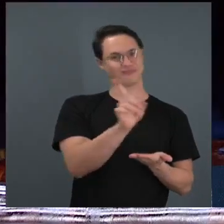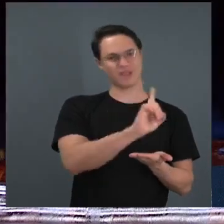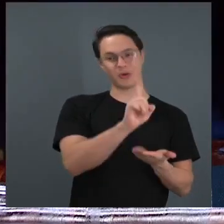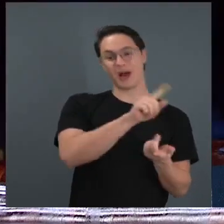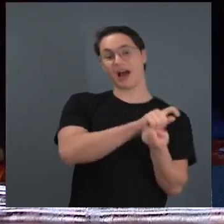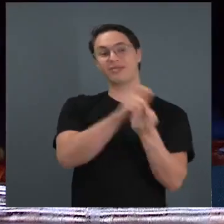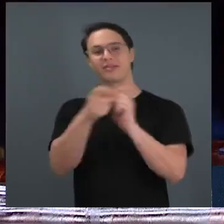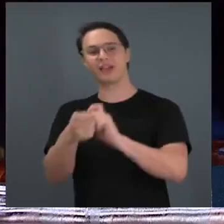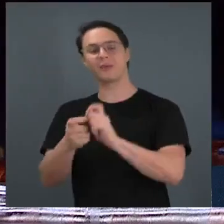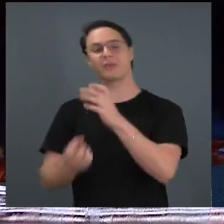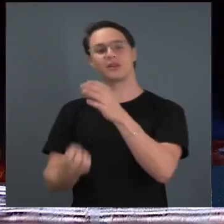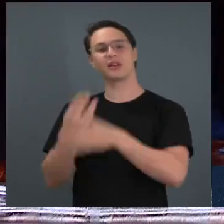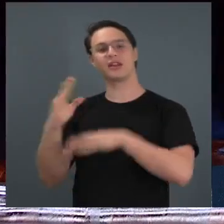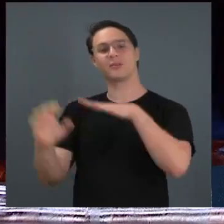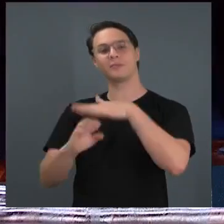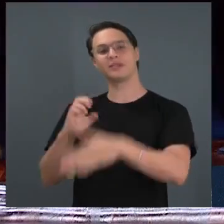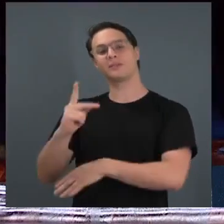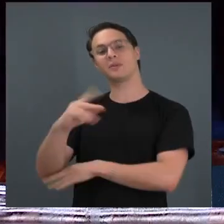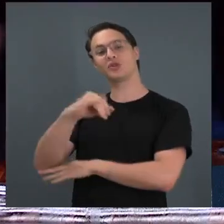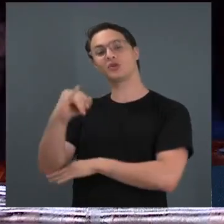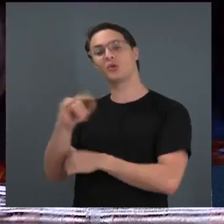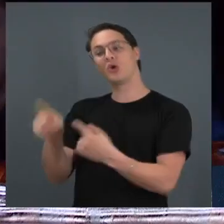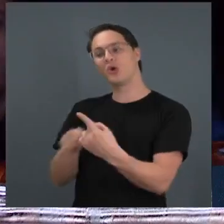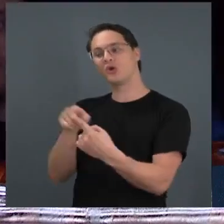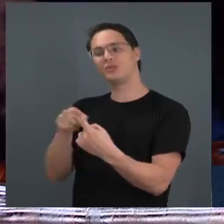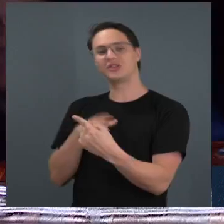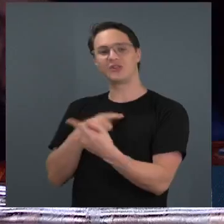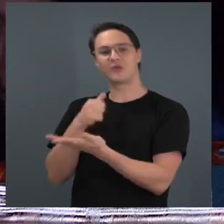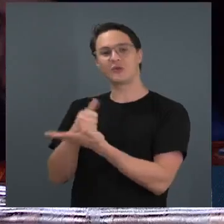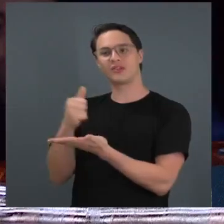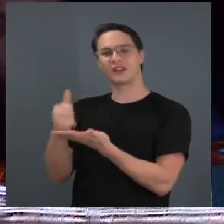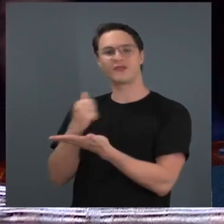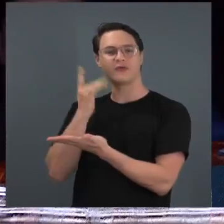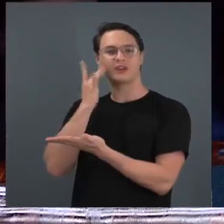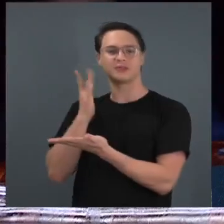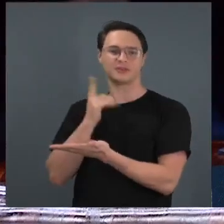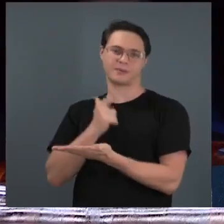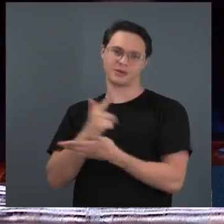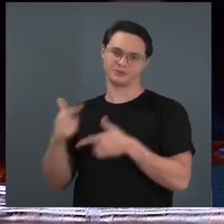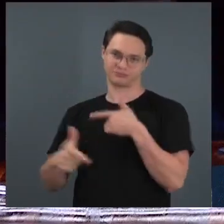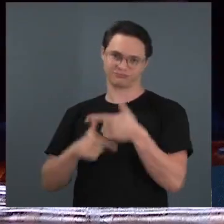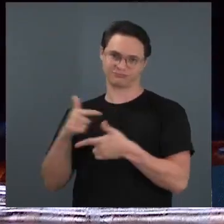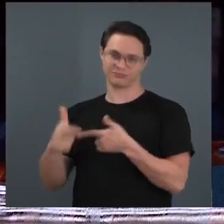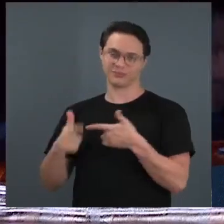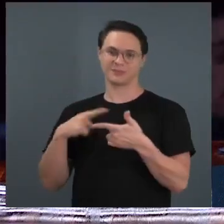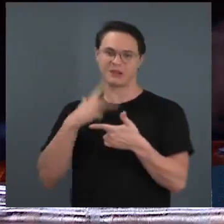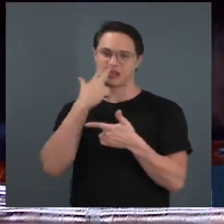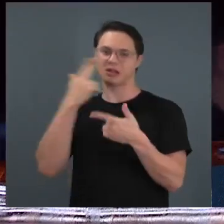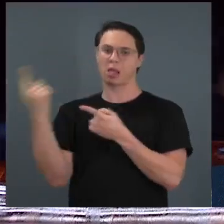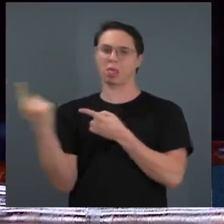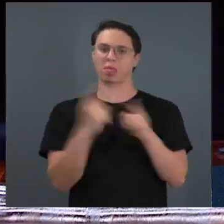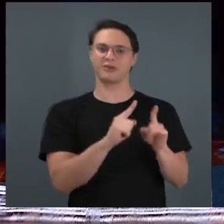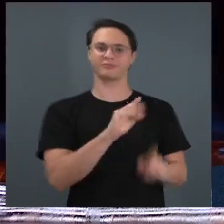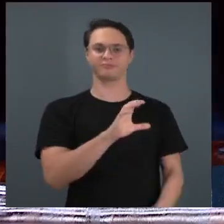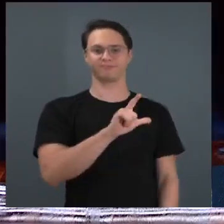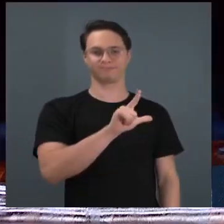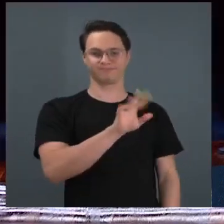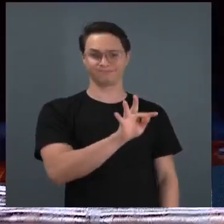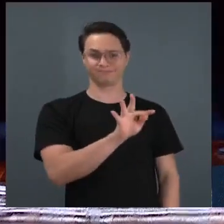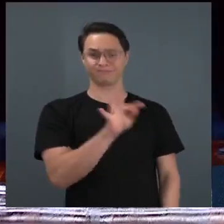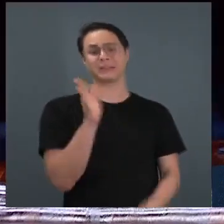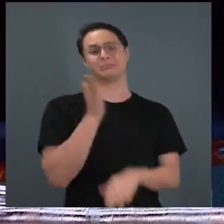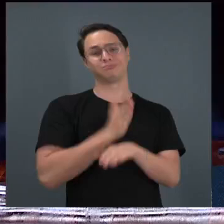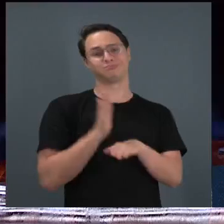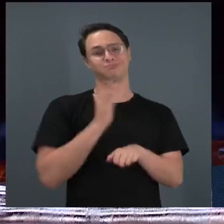os direitos trabalhistas e representa um ataque frontal à nossa CLT. Essa prática coloca